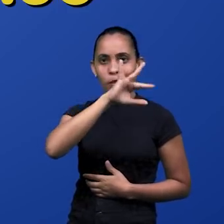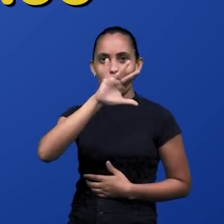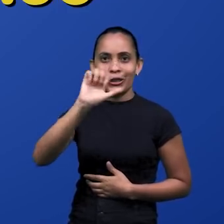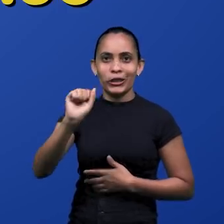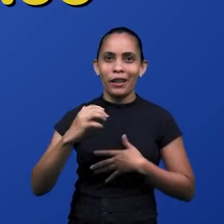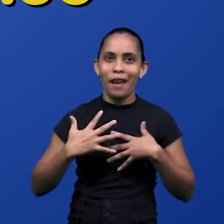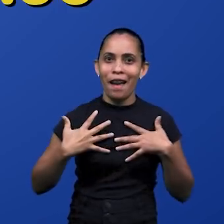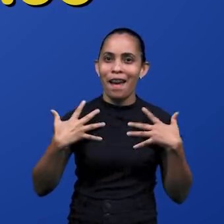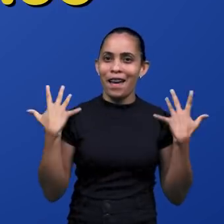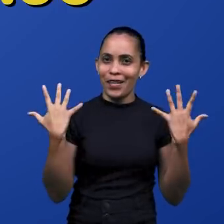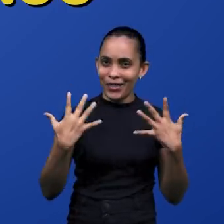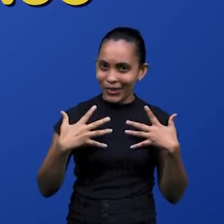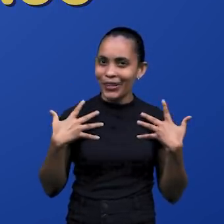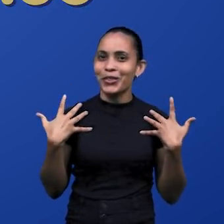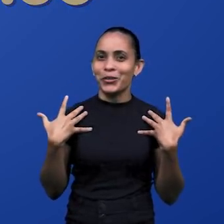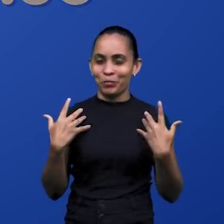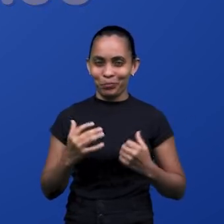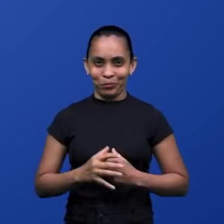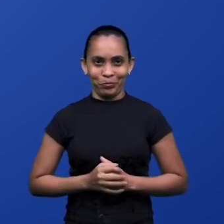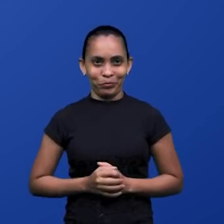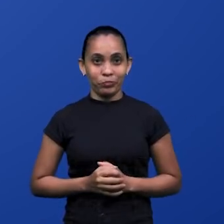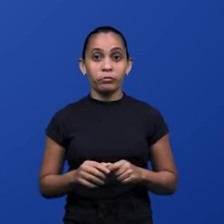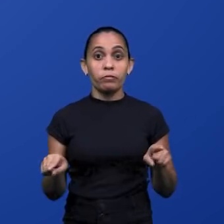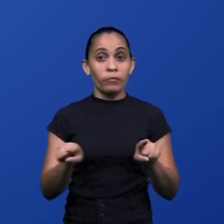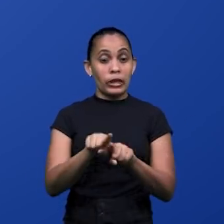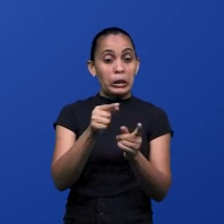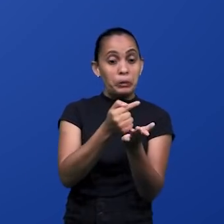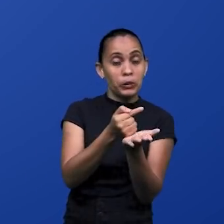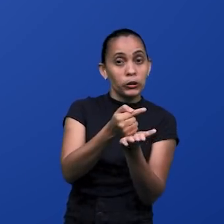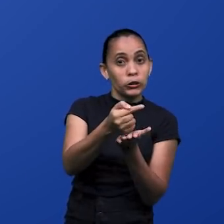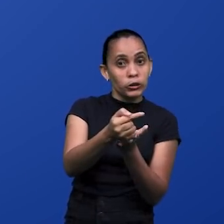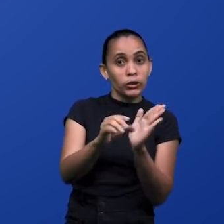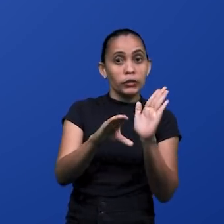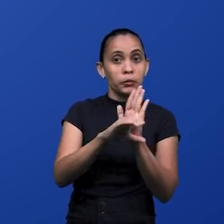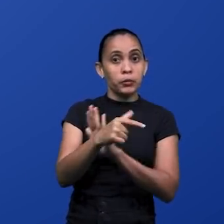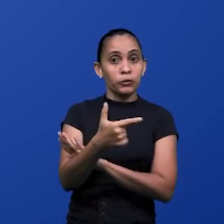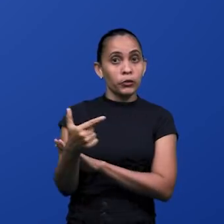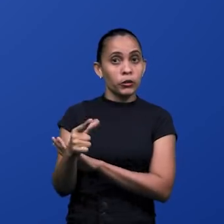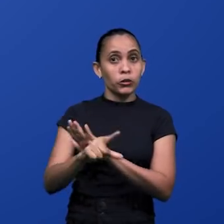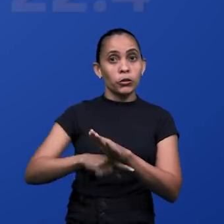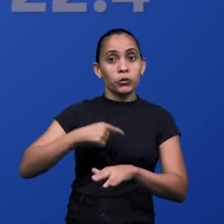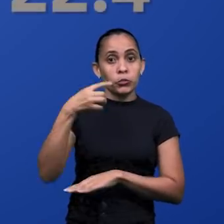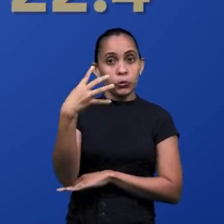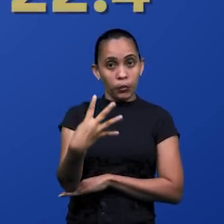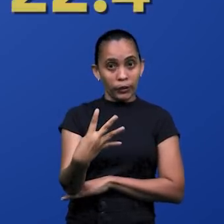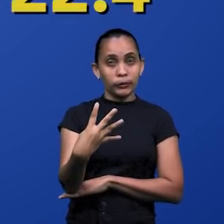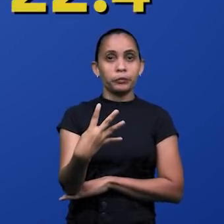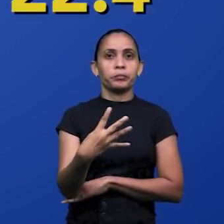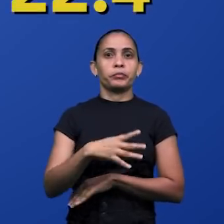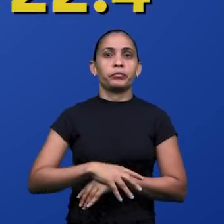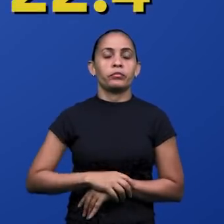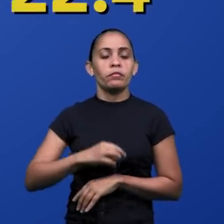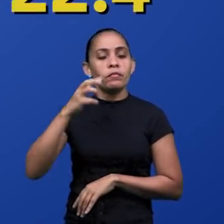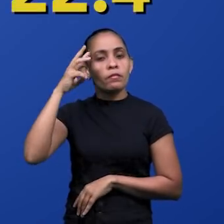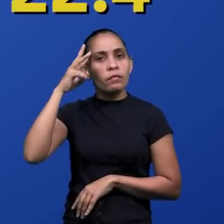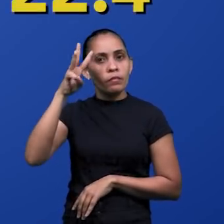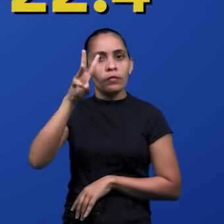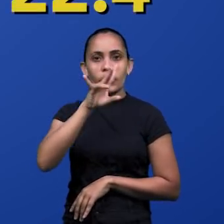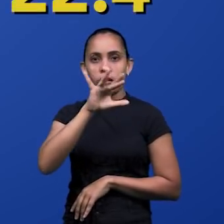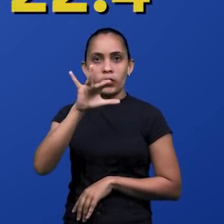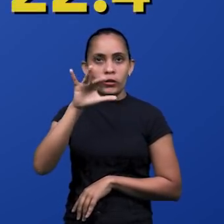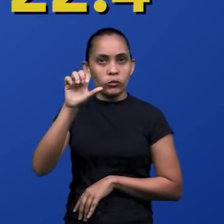e regozijou-se. E também em Gênesis 22:4. Ao